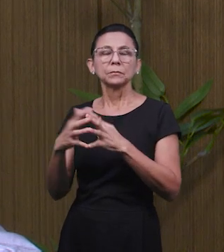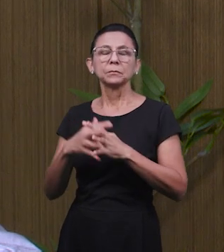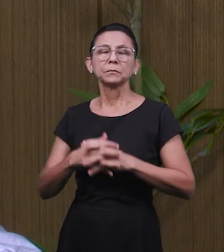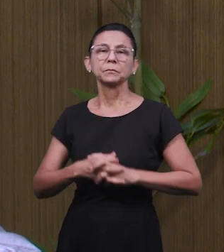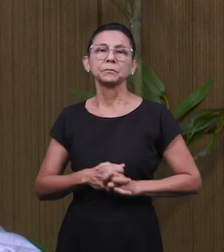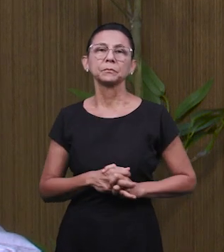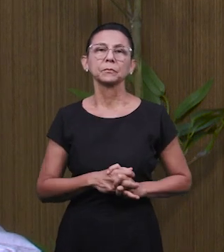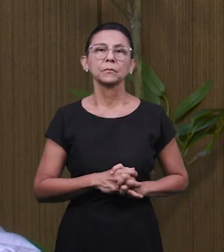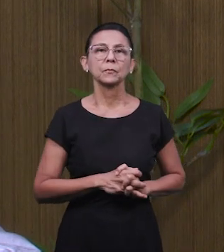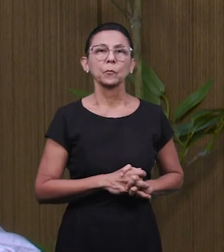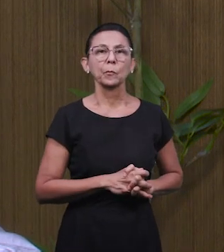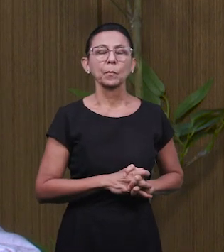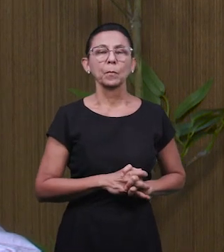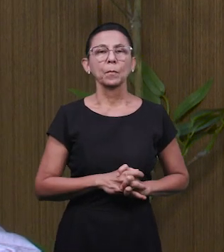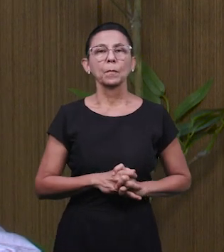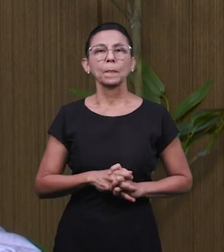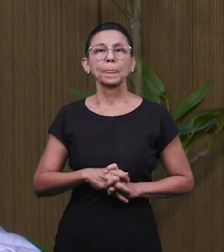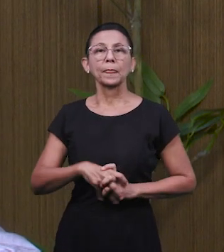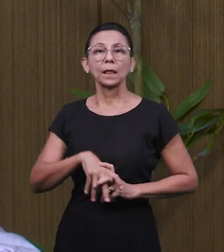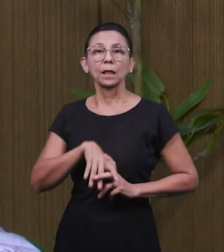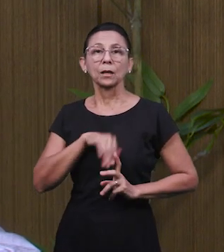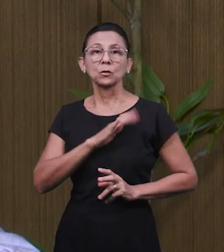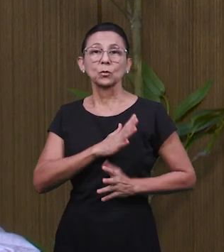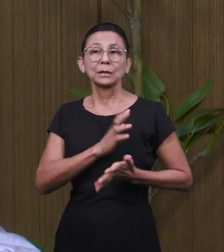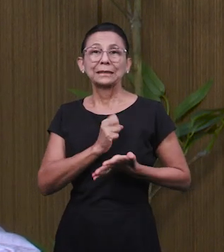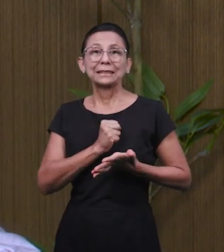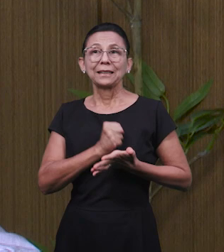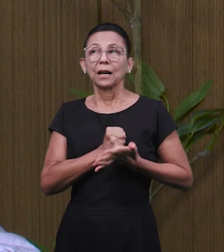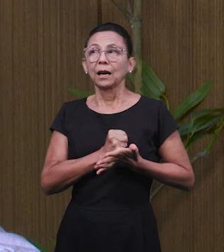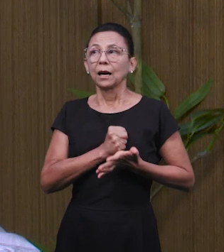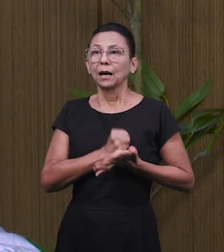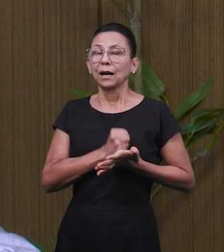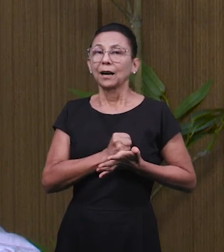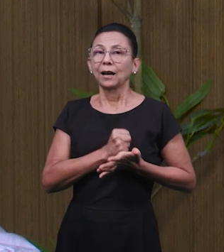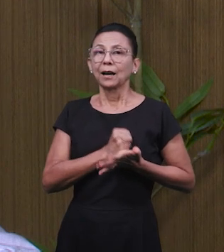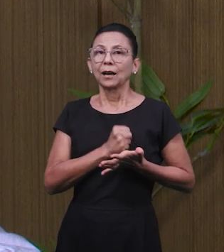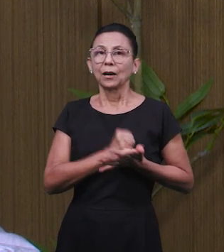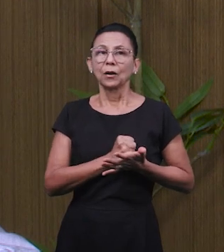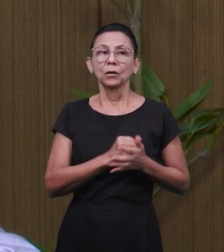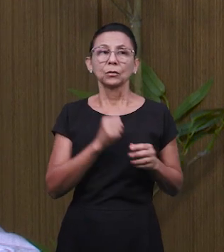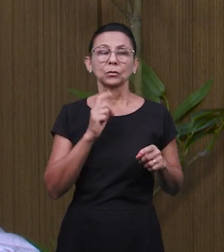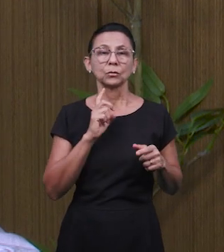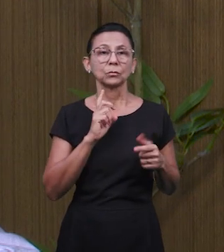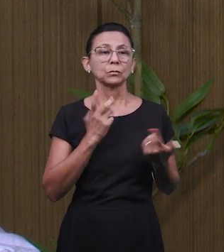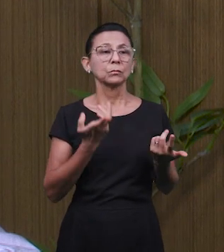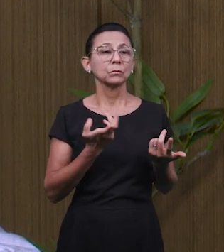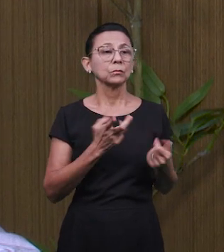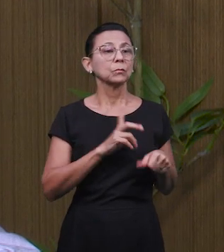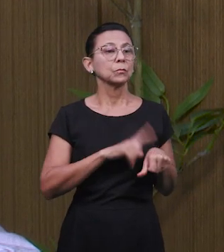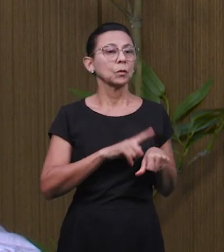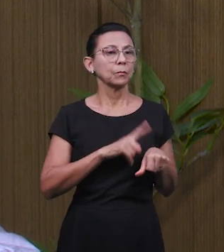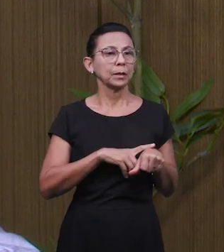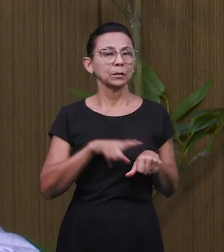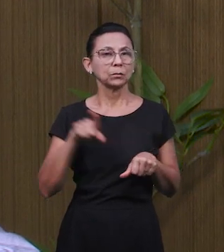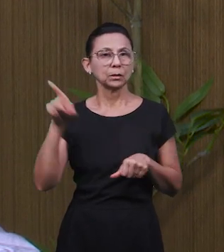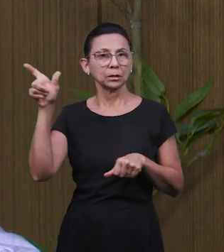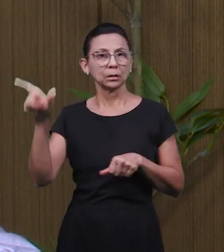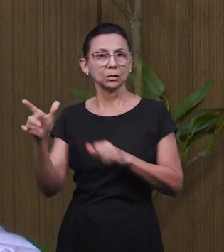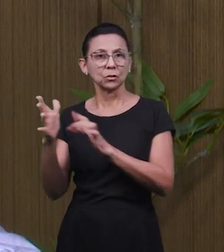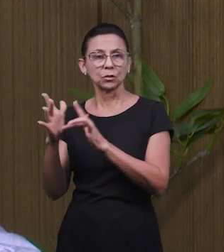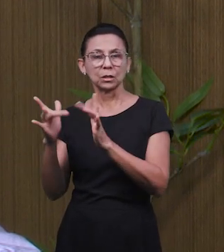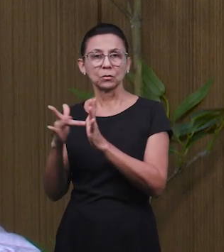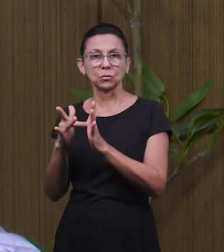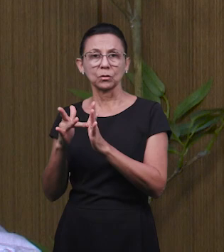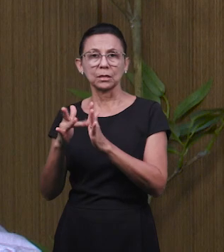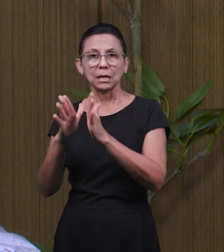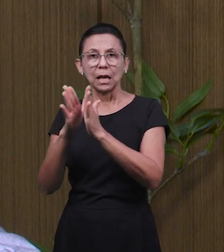assim, e o nosso coração ardia quando ele fazia o quê? Abria as Escrituras. No nosso primeiro módulo,